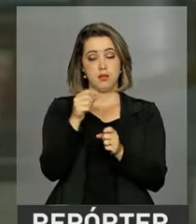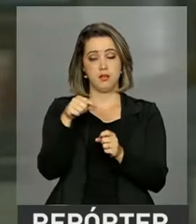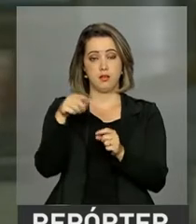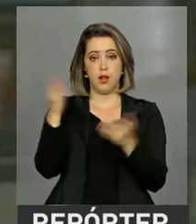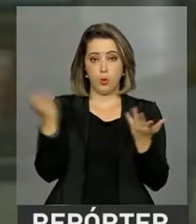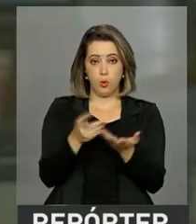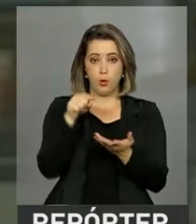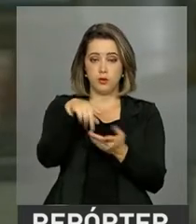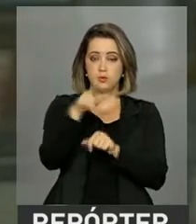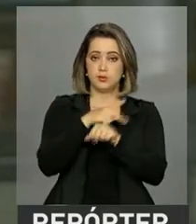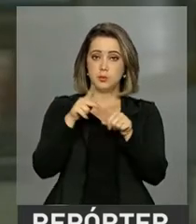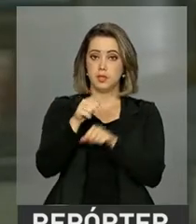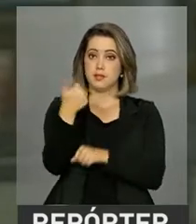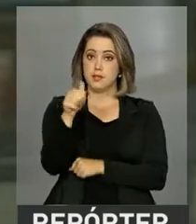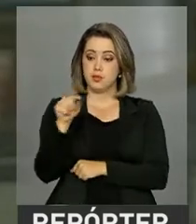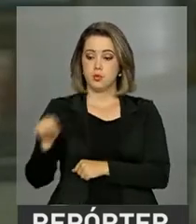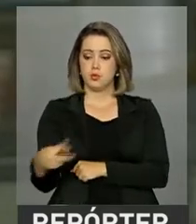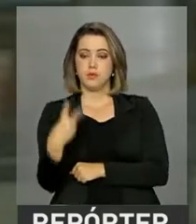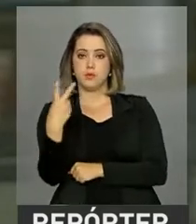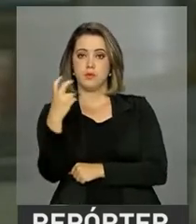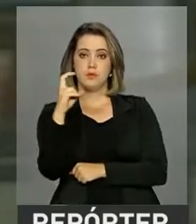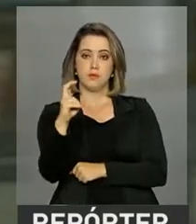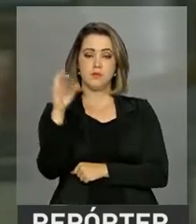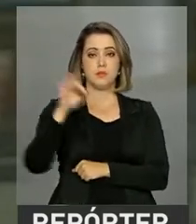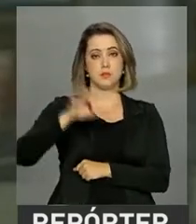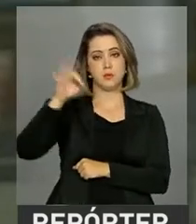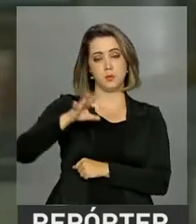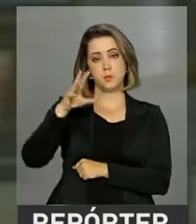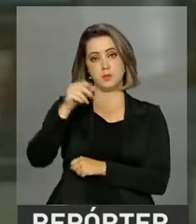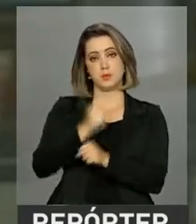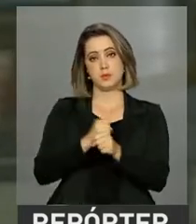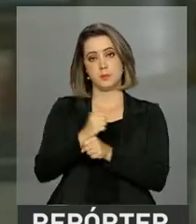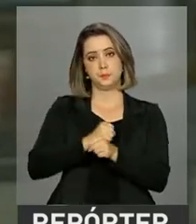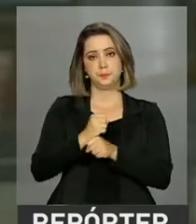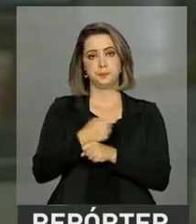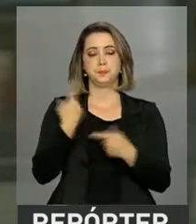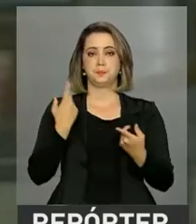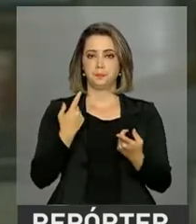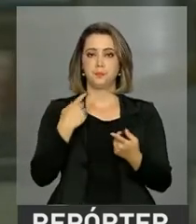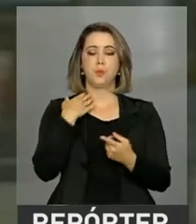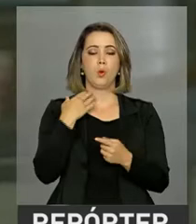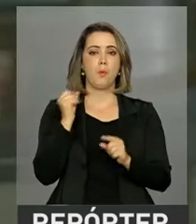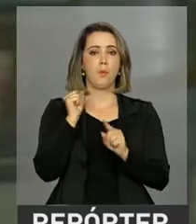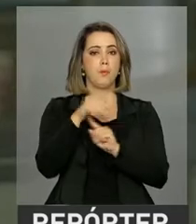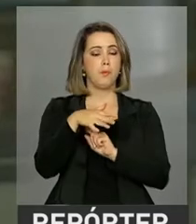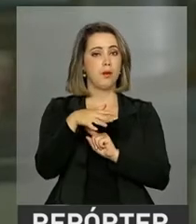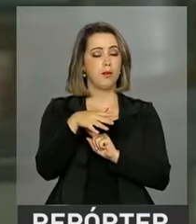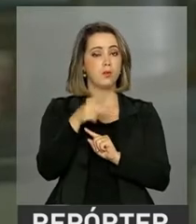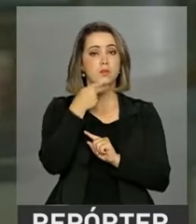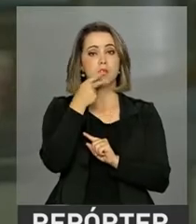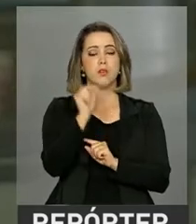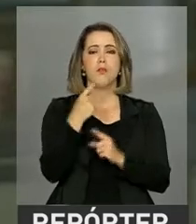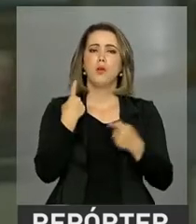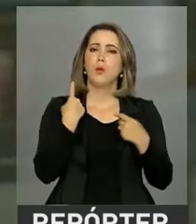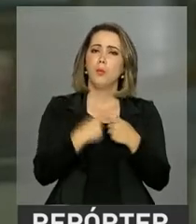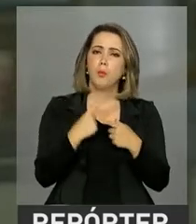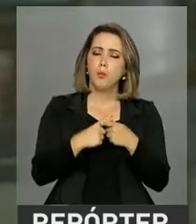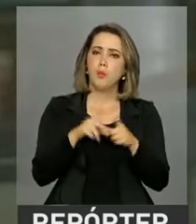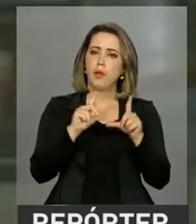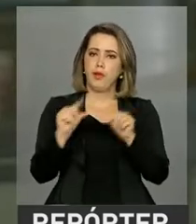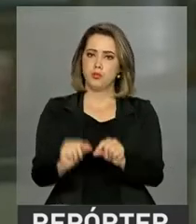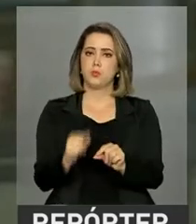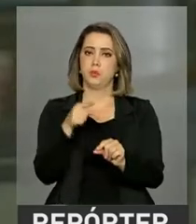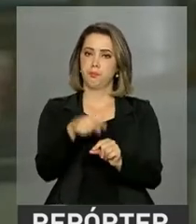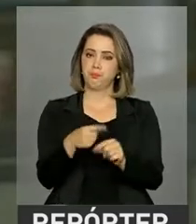por cento ao ano o banco central apresentou algumas justificativas para a redução entre elas por exemplo